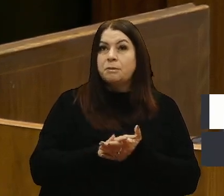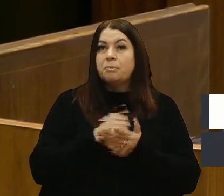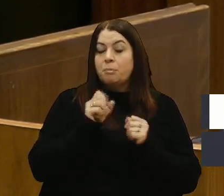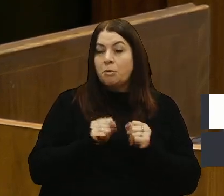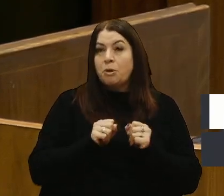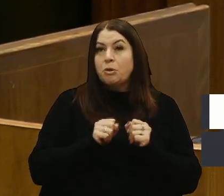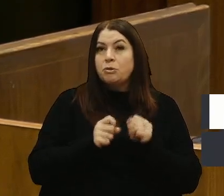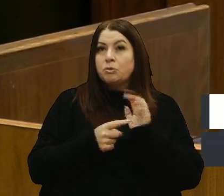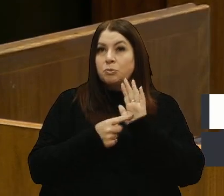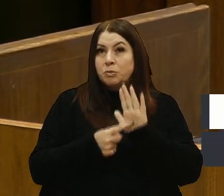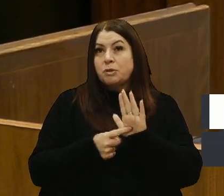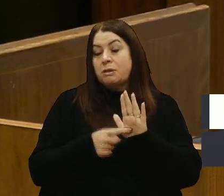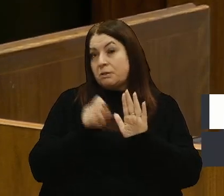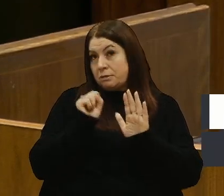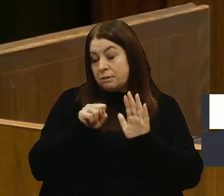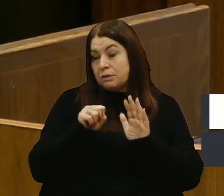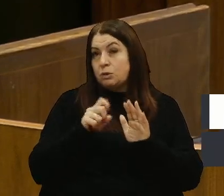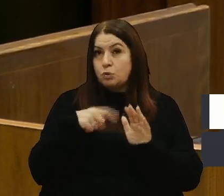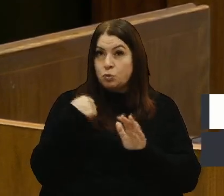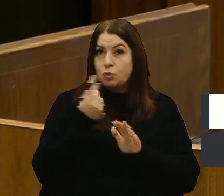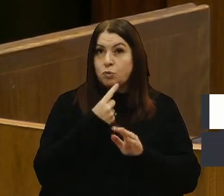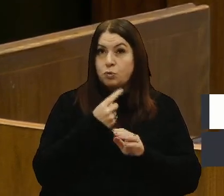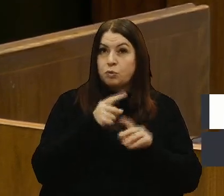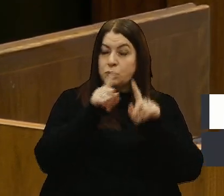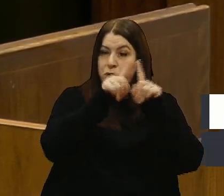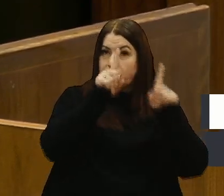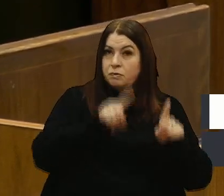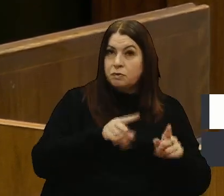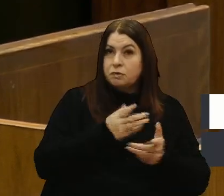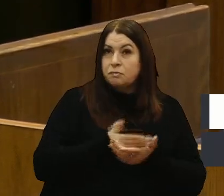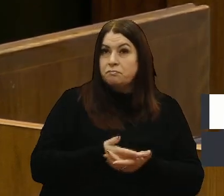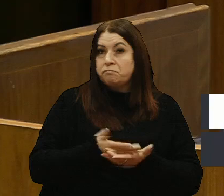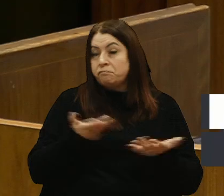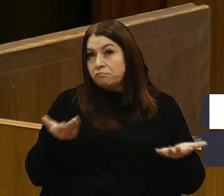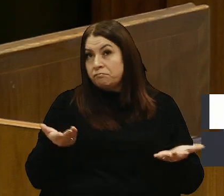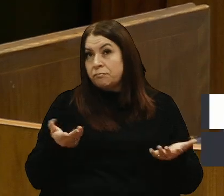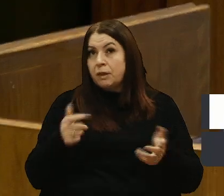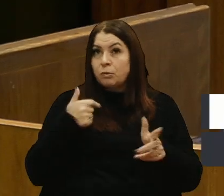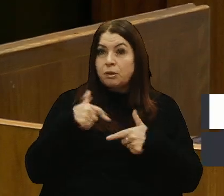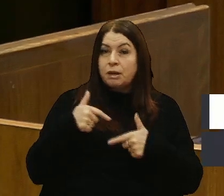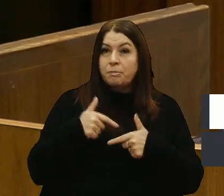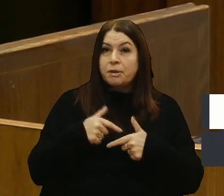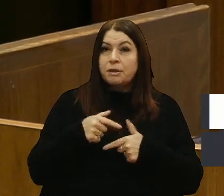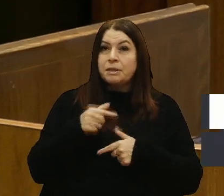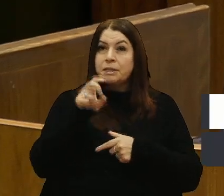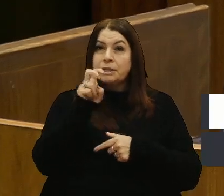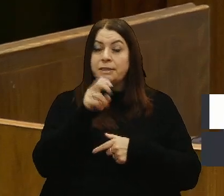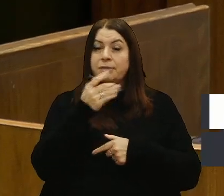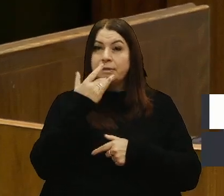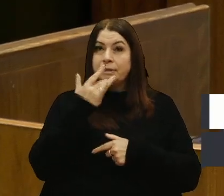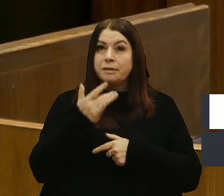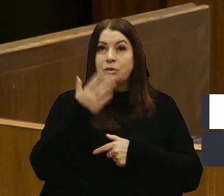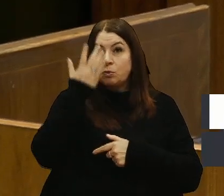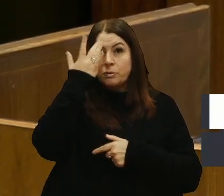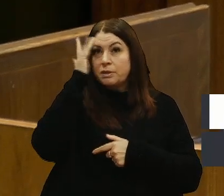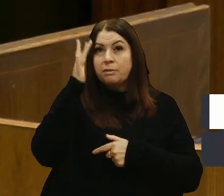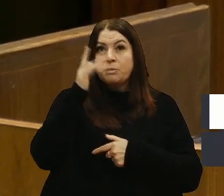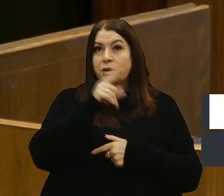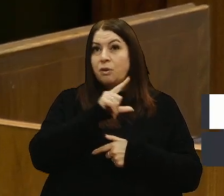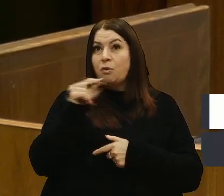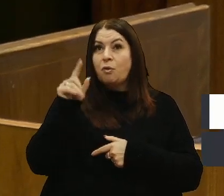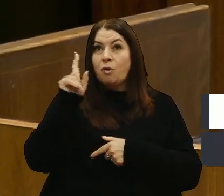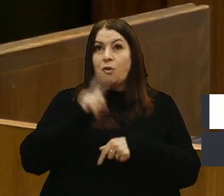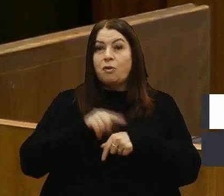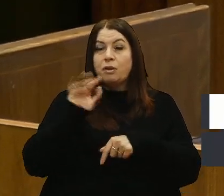pode expor, sim, os nossos servidores a um trabalho às 17 horas, que a gente não sabe que horas vai